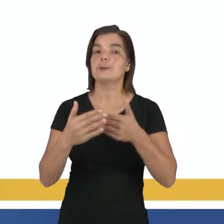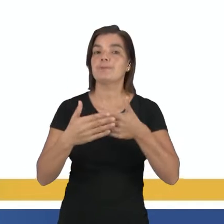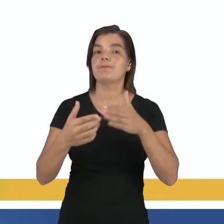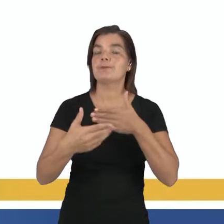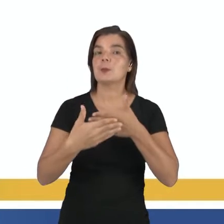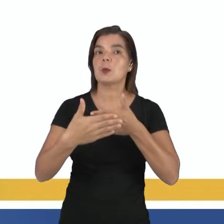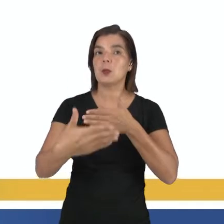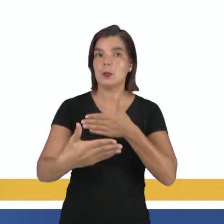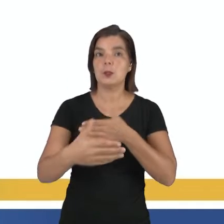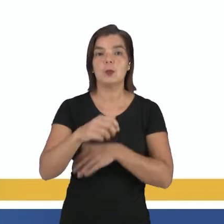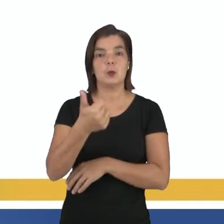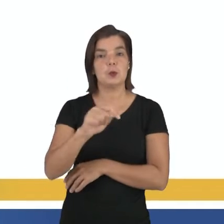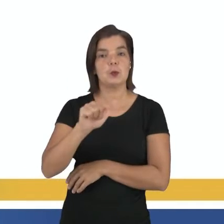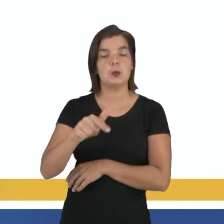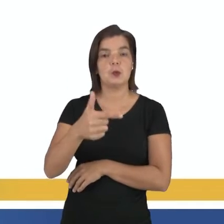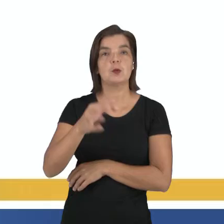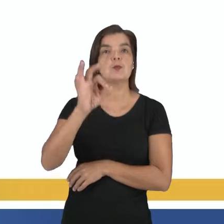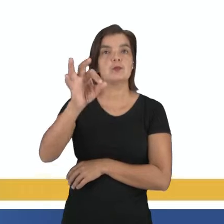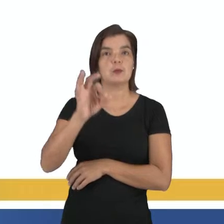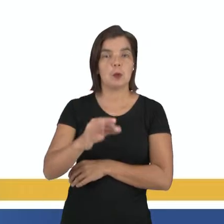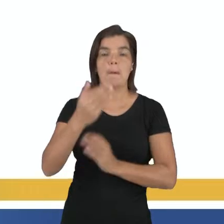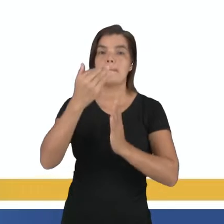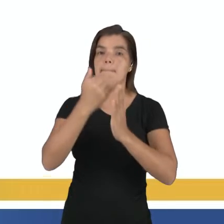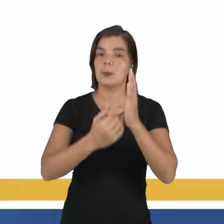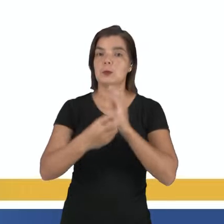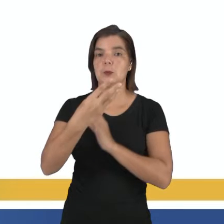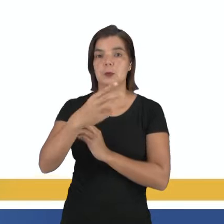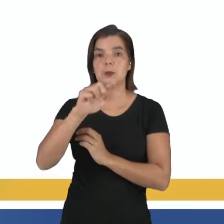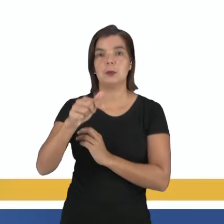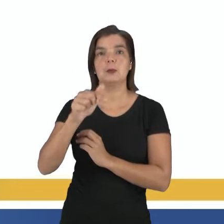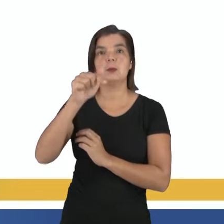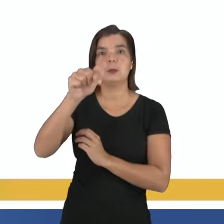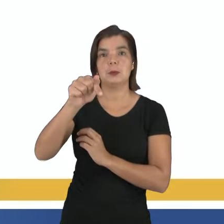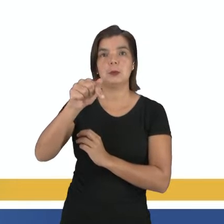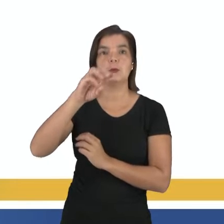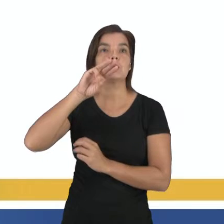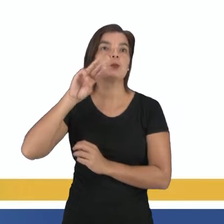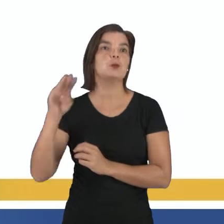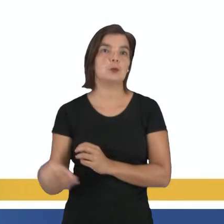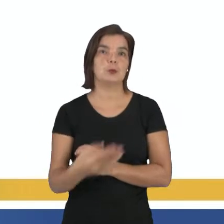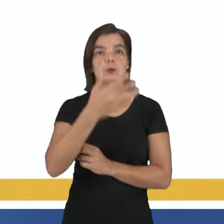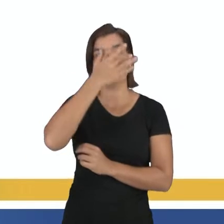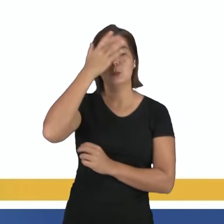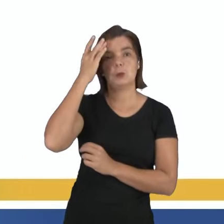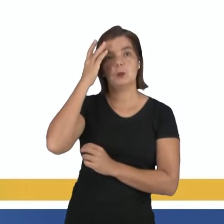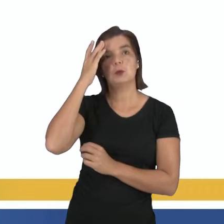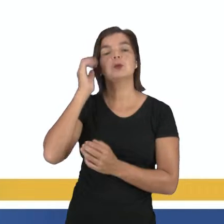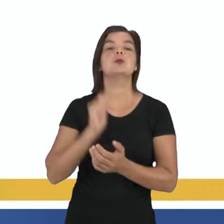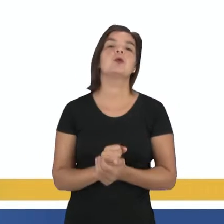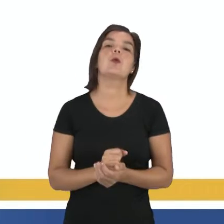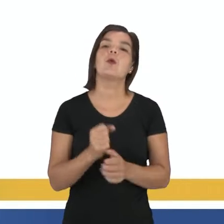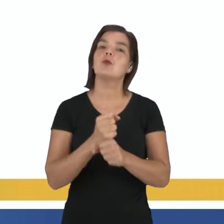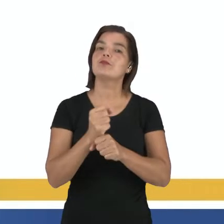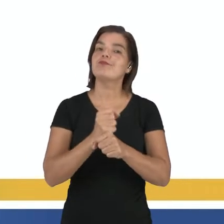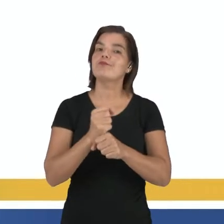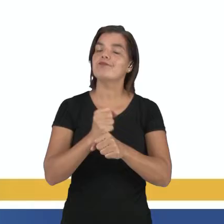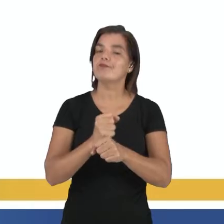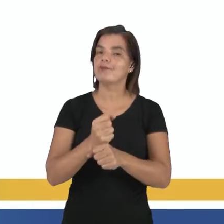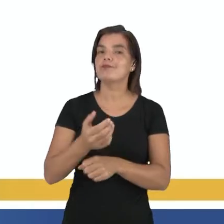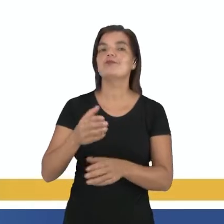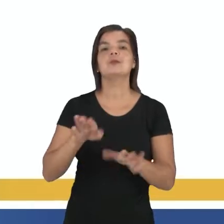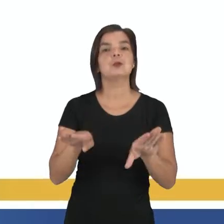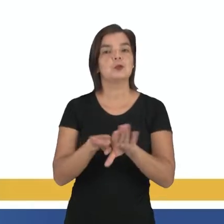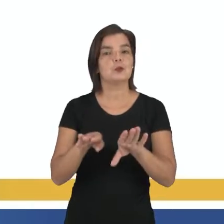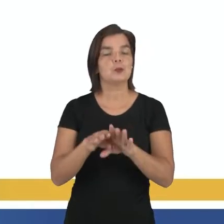frente ao trimestre anterior e de 11,2%, menos 3,7 milhões de pessoas na